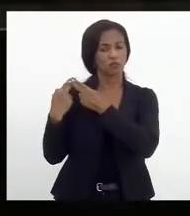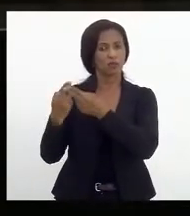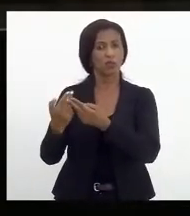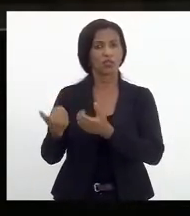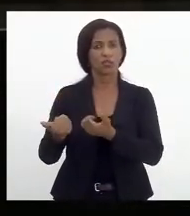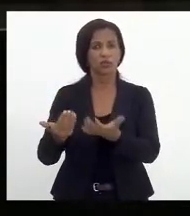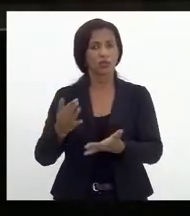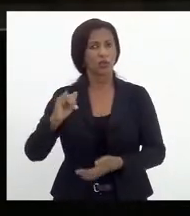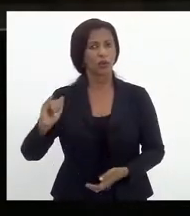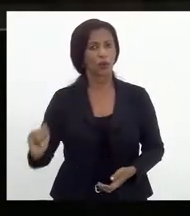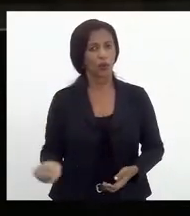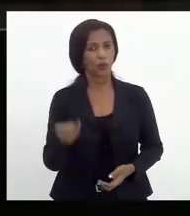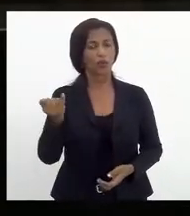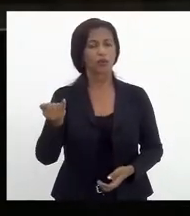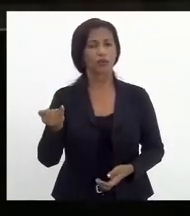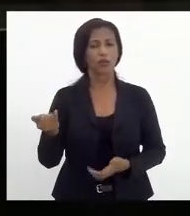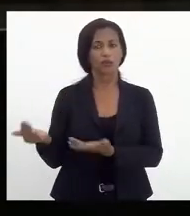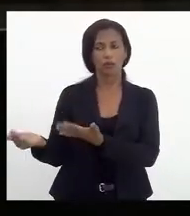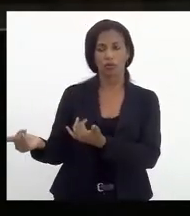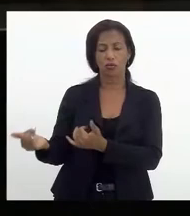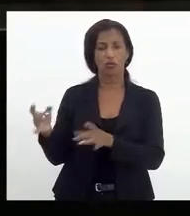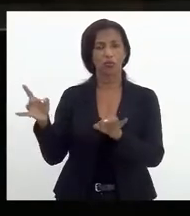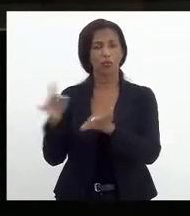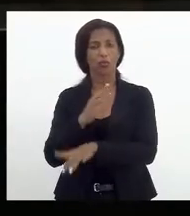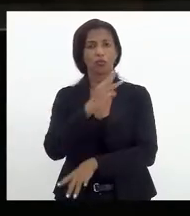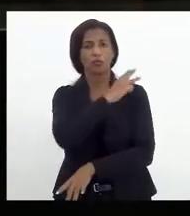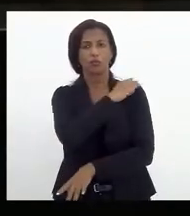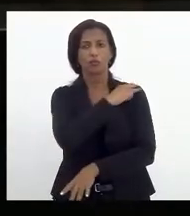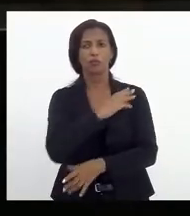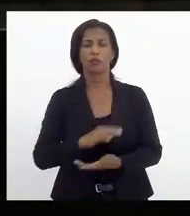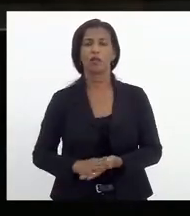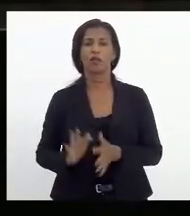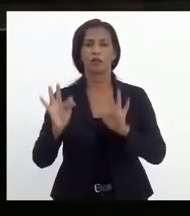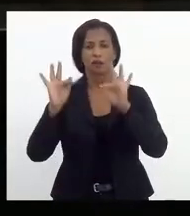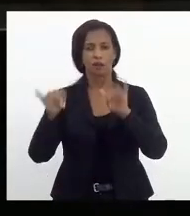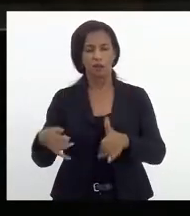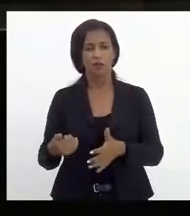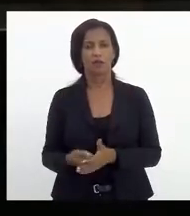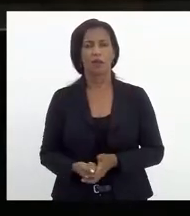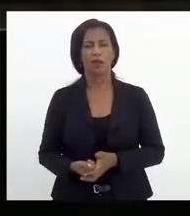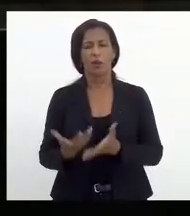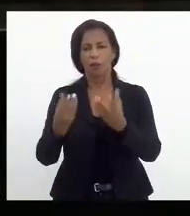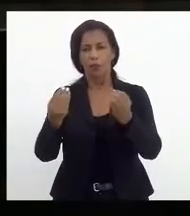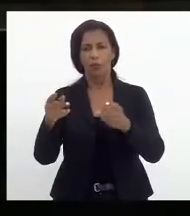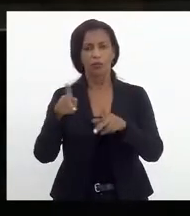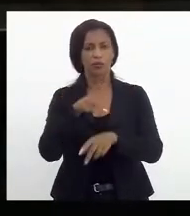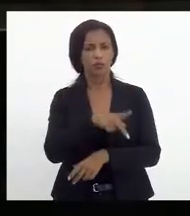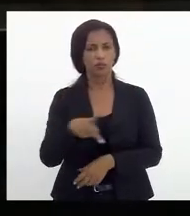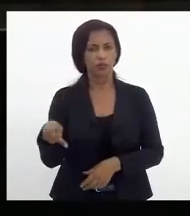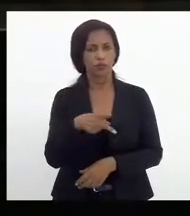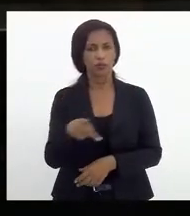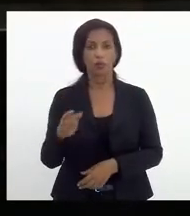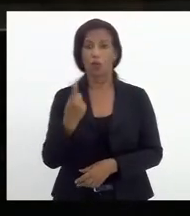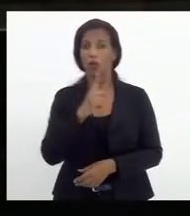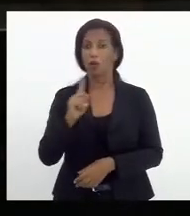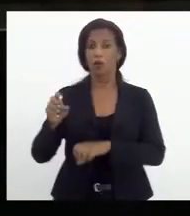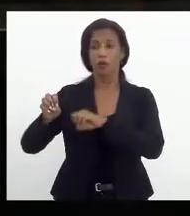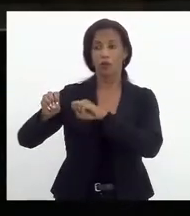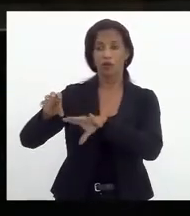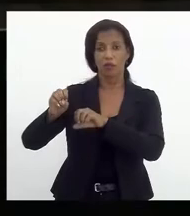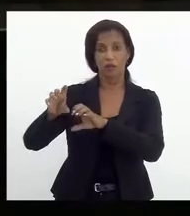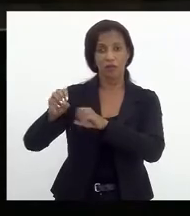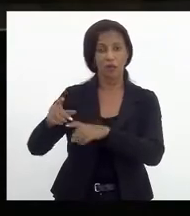dar oportunidade àquele jovem de concluir o segundo grau. E, para finalizar, muitos professores não vão dar aula,